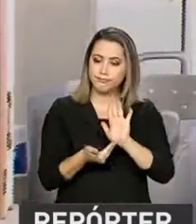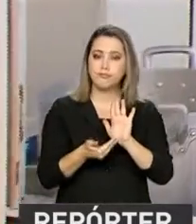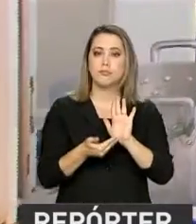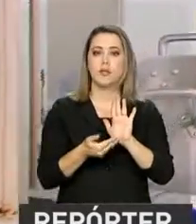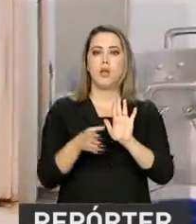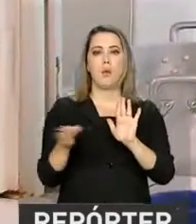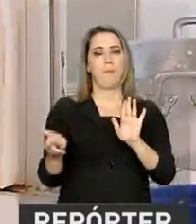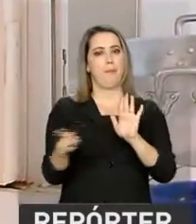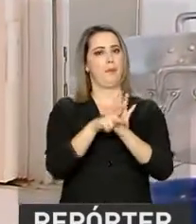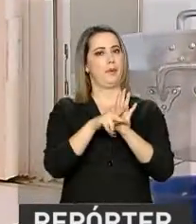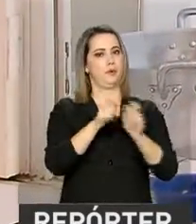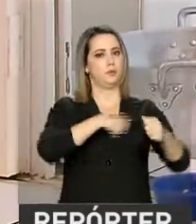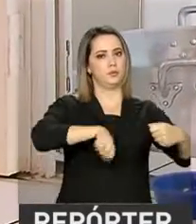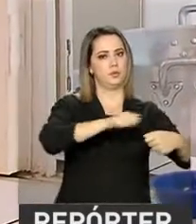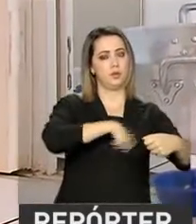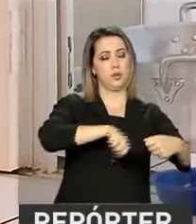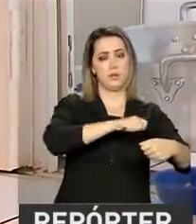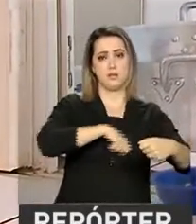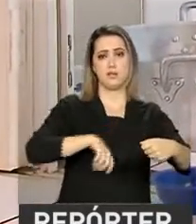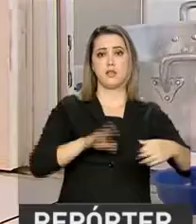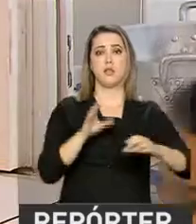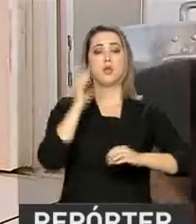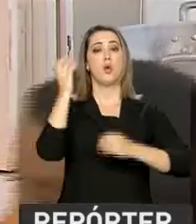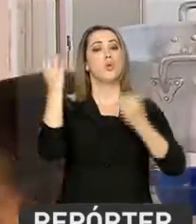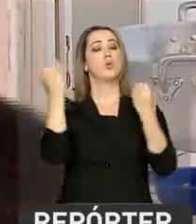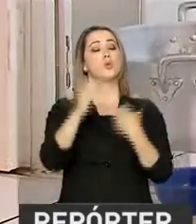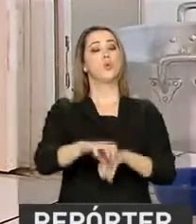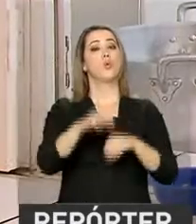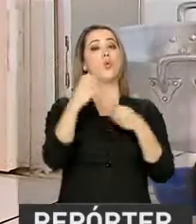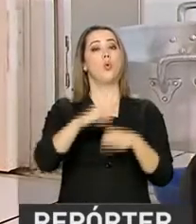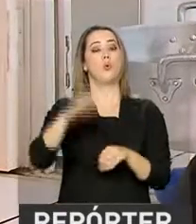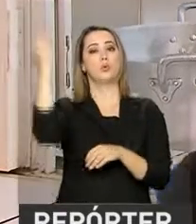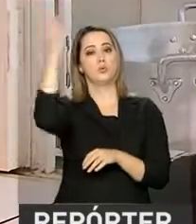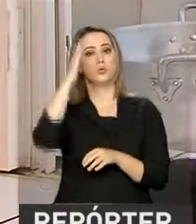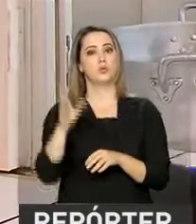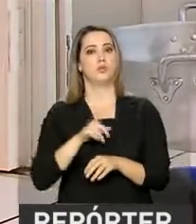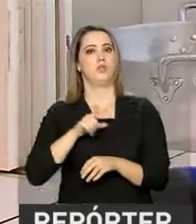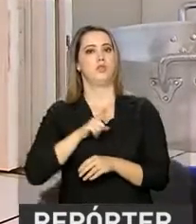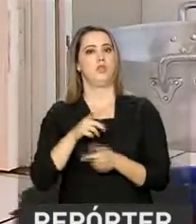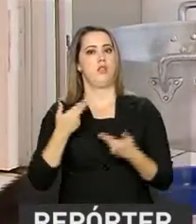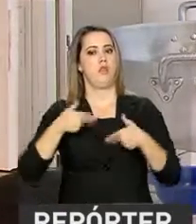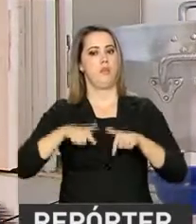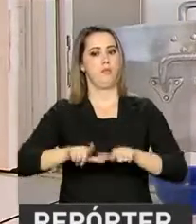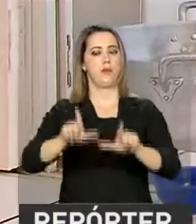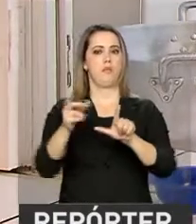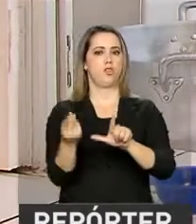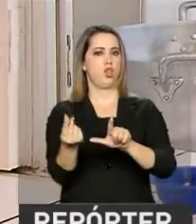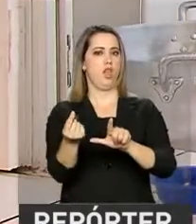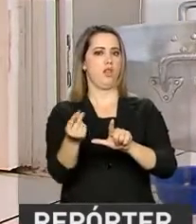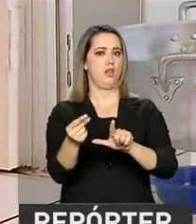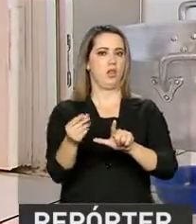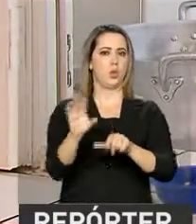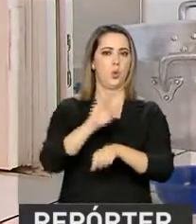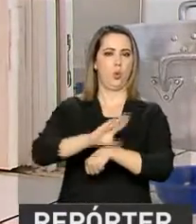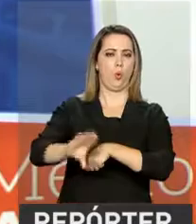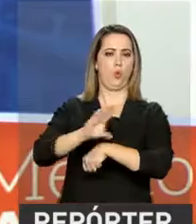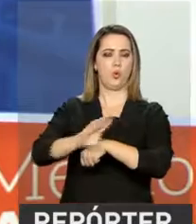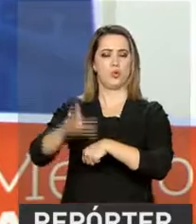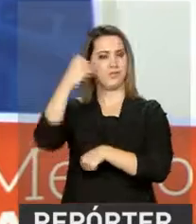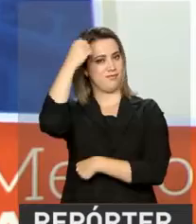promovido pelo ministério da educação entre os prêmios estão dinheiro cursos e viagens internacionais